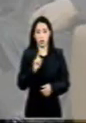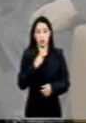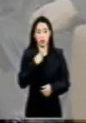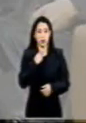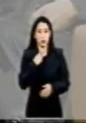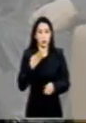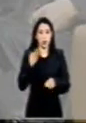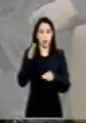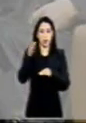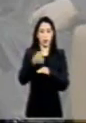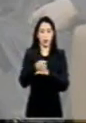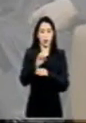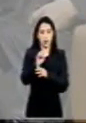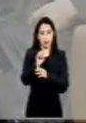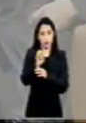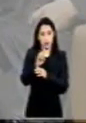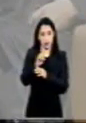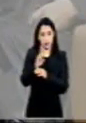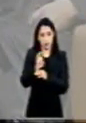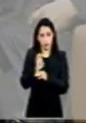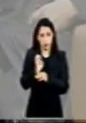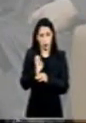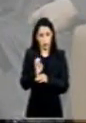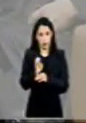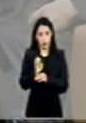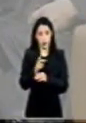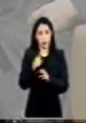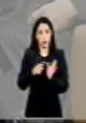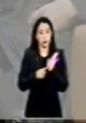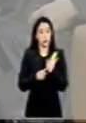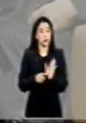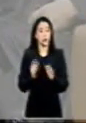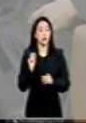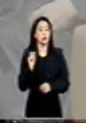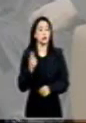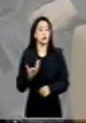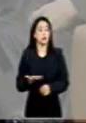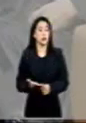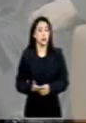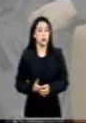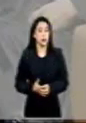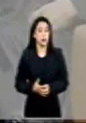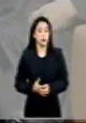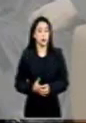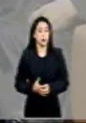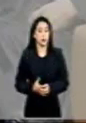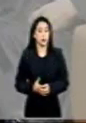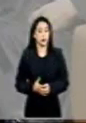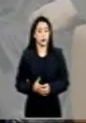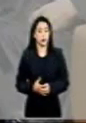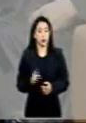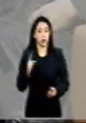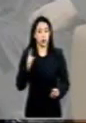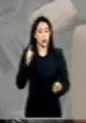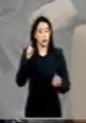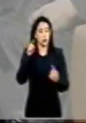de sede, ela decorre, a nosso sentir, da dimensão objetiva,